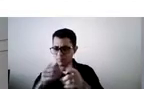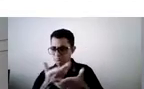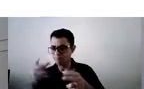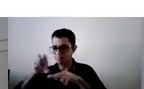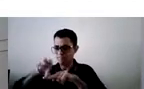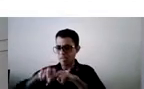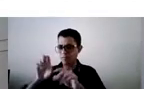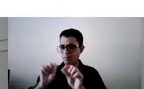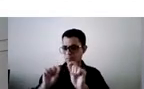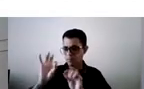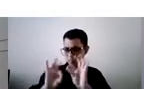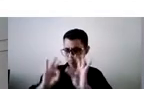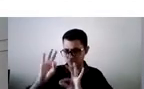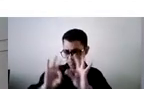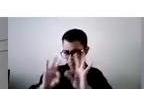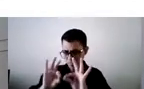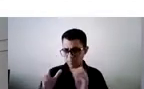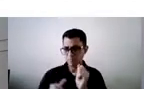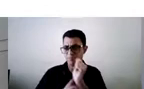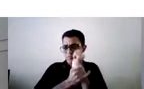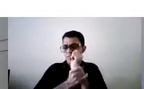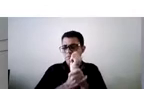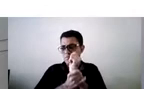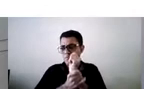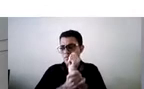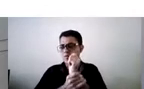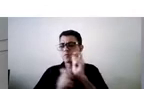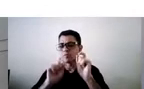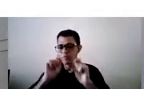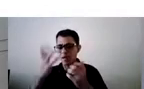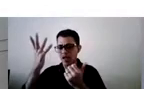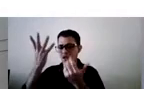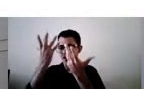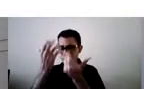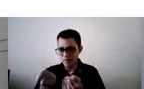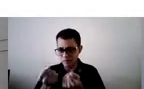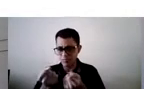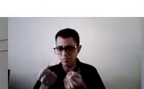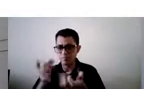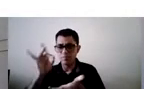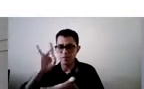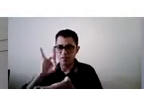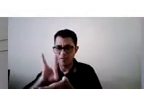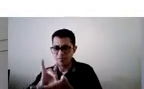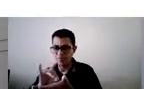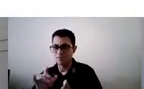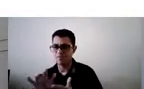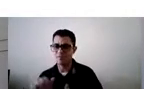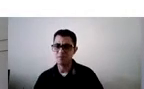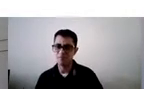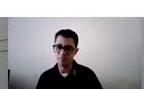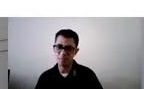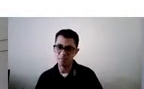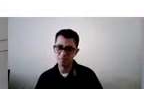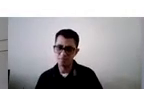para assumir com segurança aquilo que adota como correto.